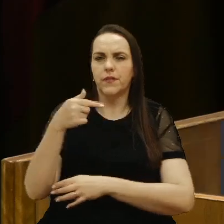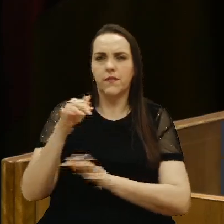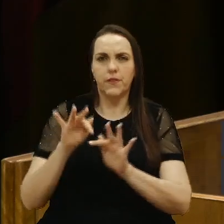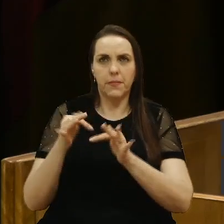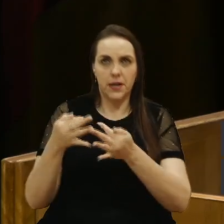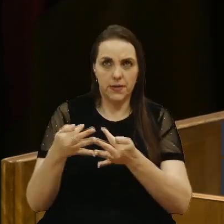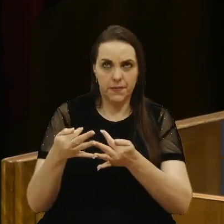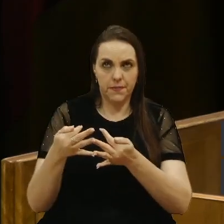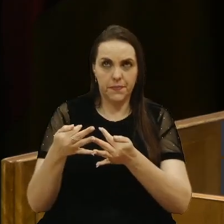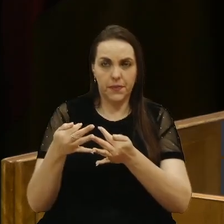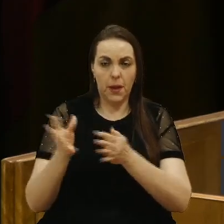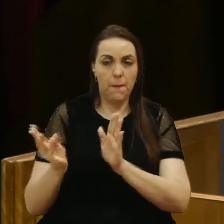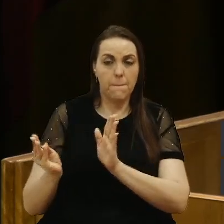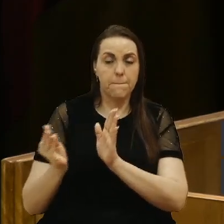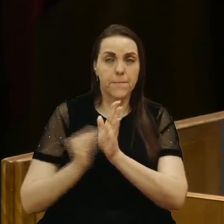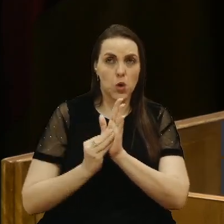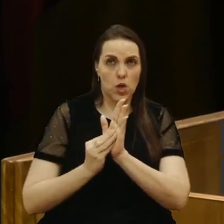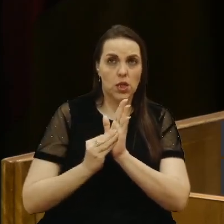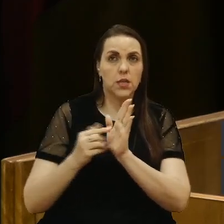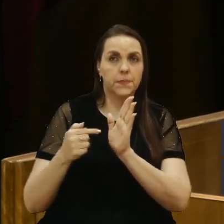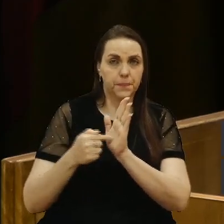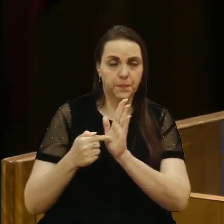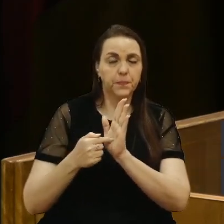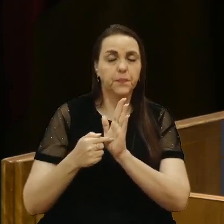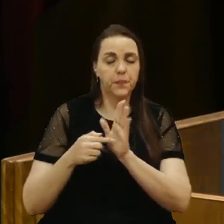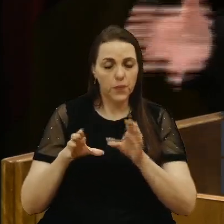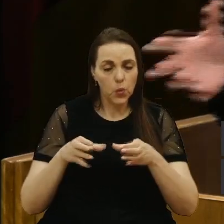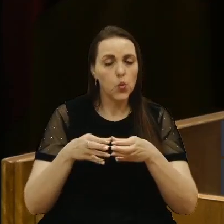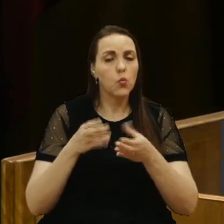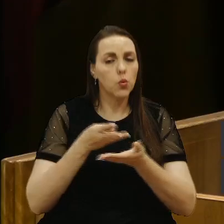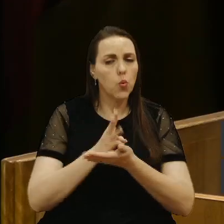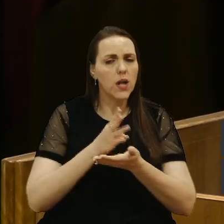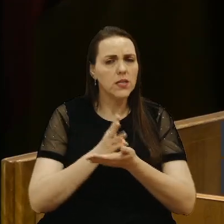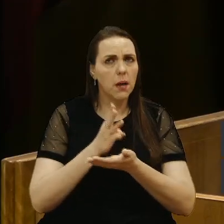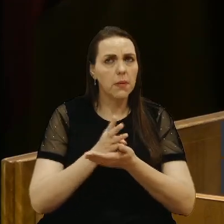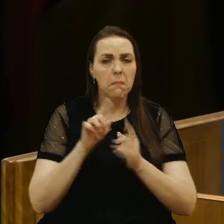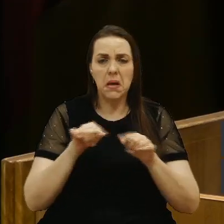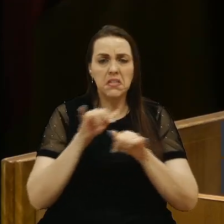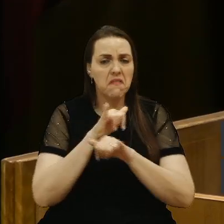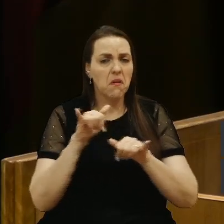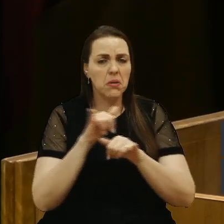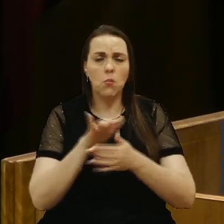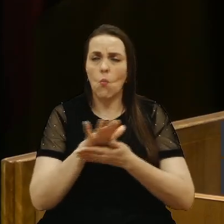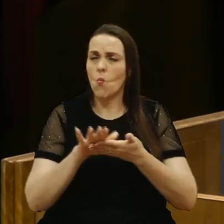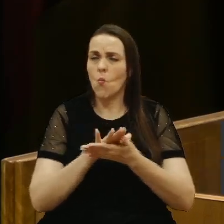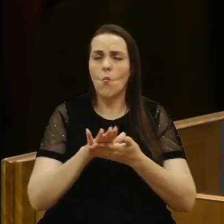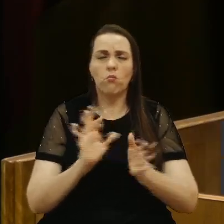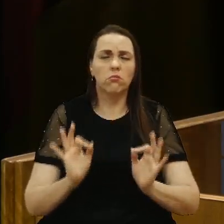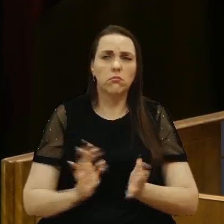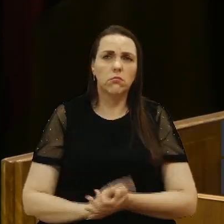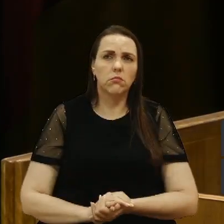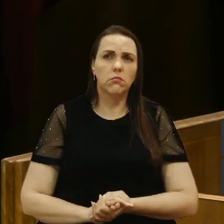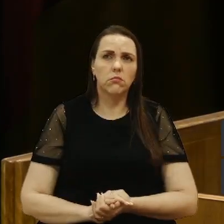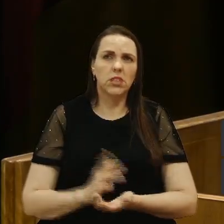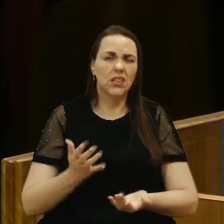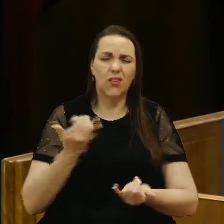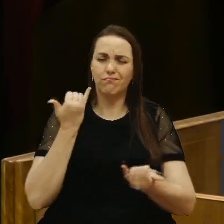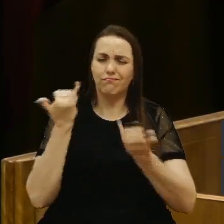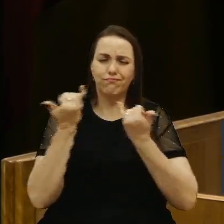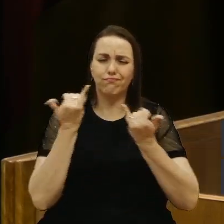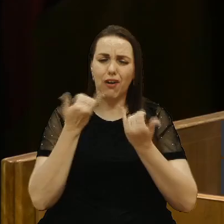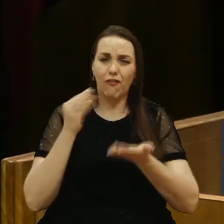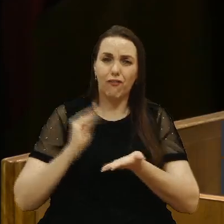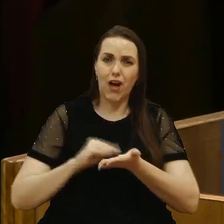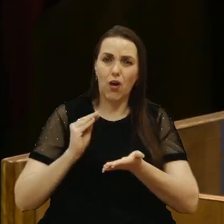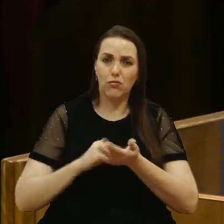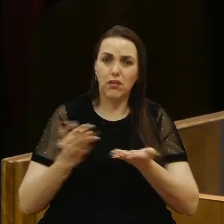famílias, coloca elas lá e lá não é passada nenhuma informação. Então, a desinformação